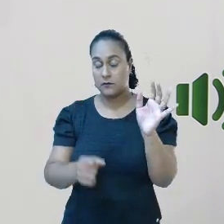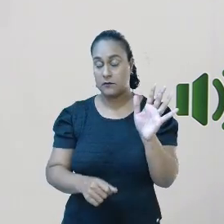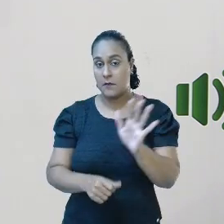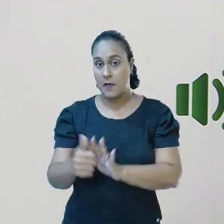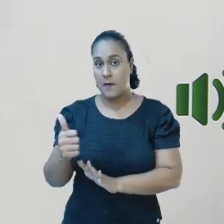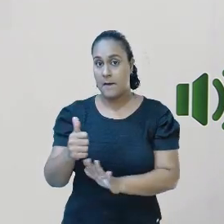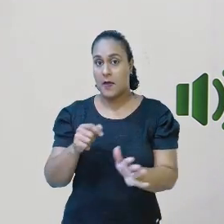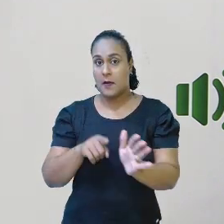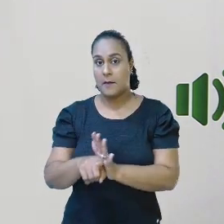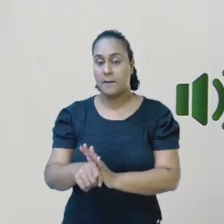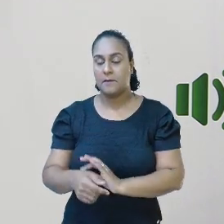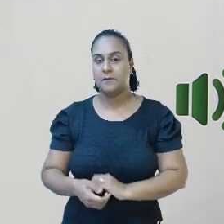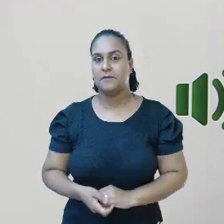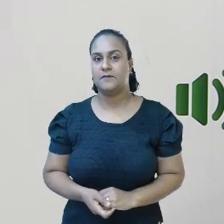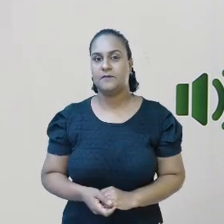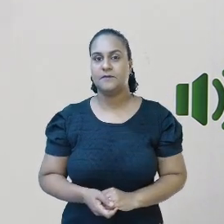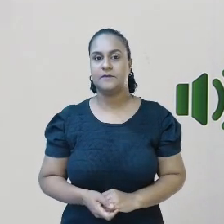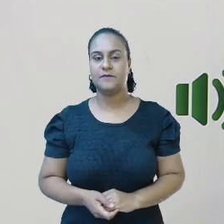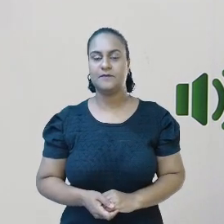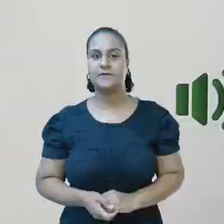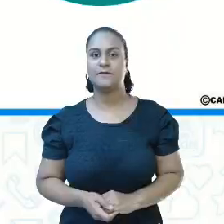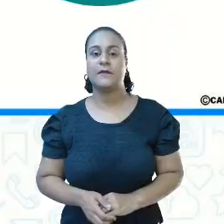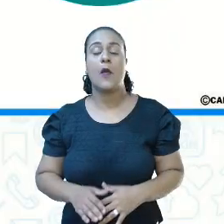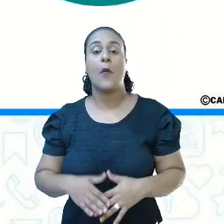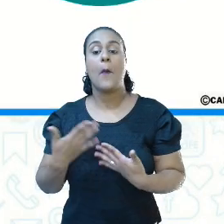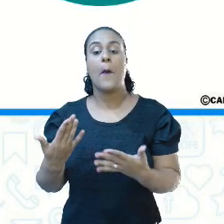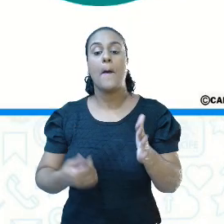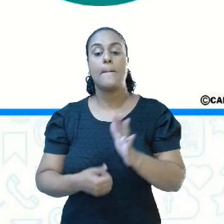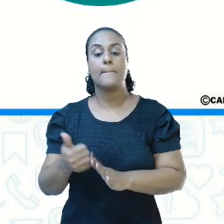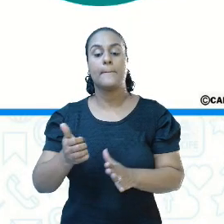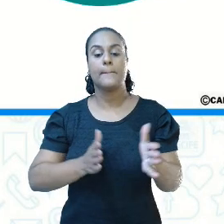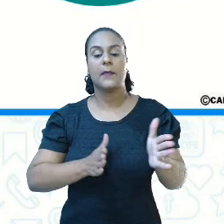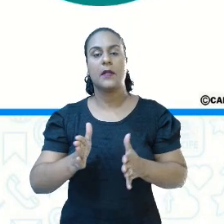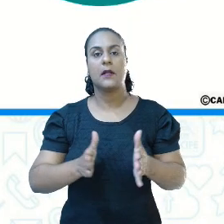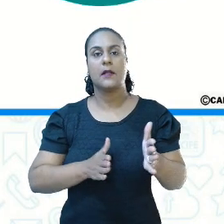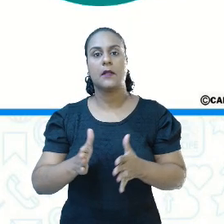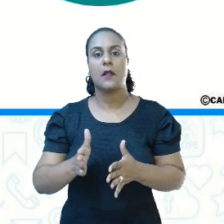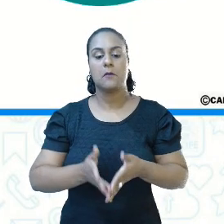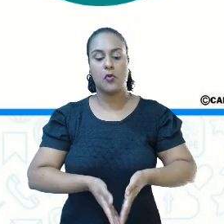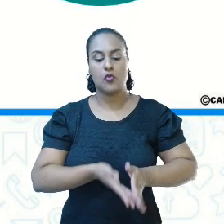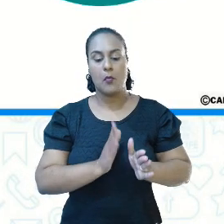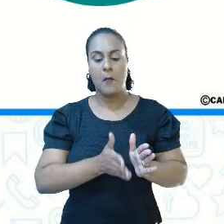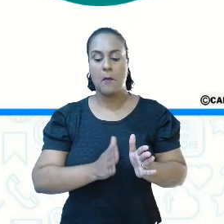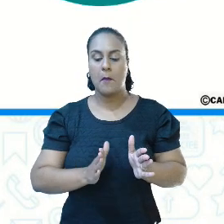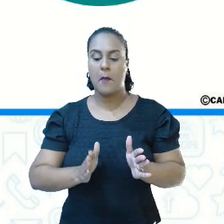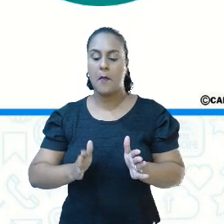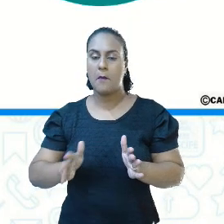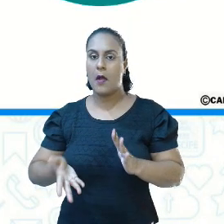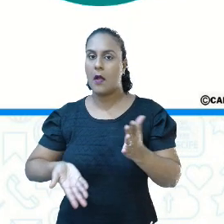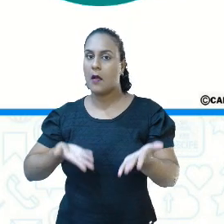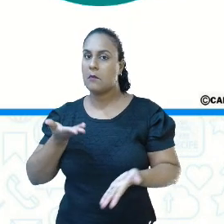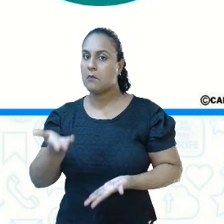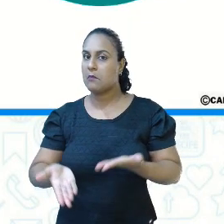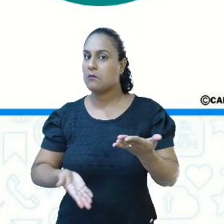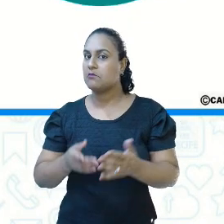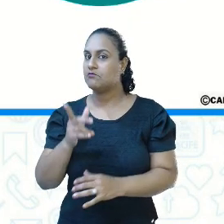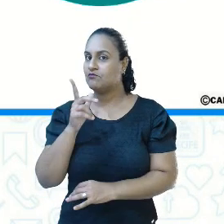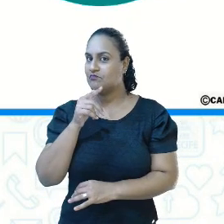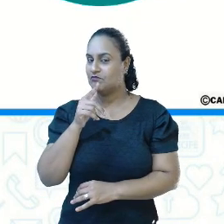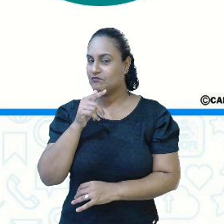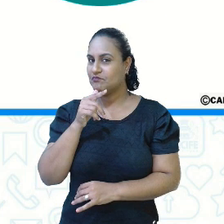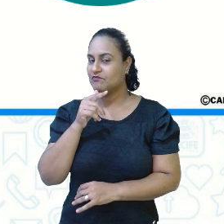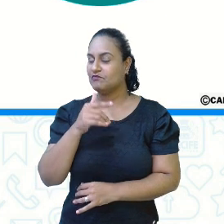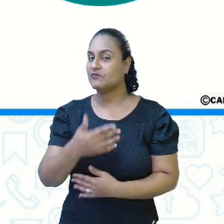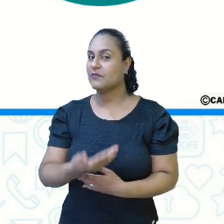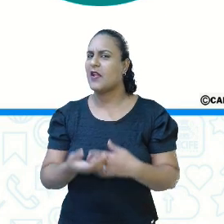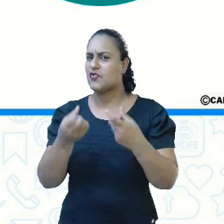pergunta aí. Diz assim, ó, qual a primeira etapa do processo de tratamento de água?